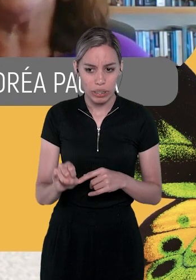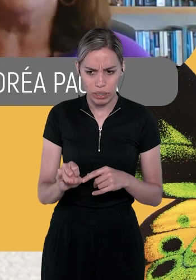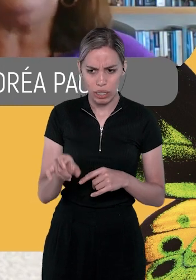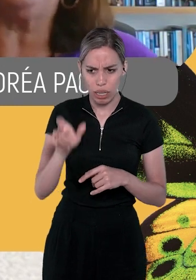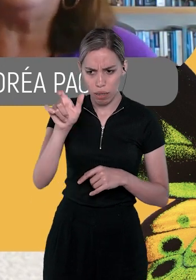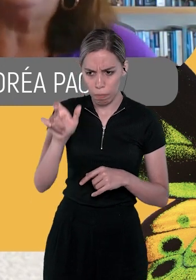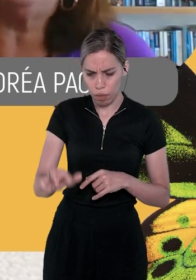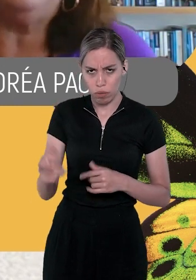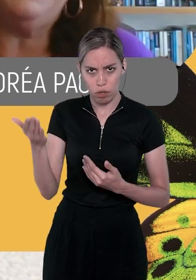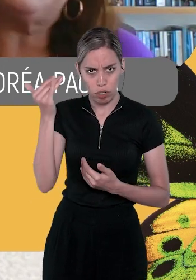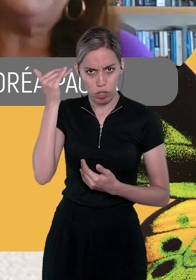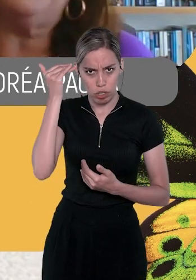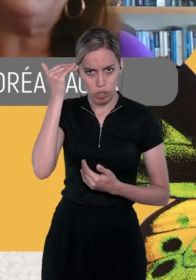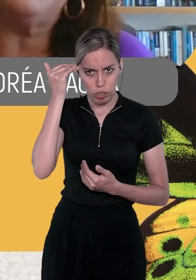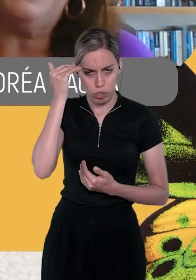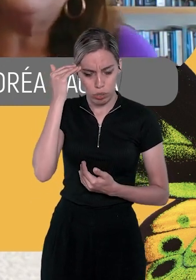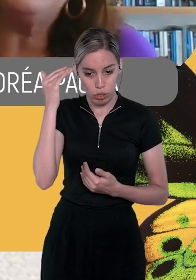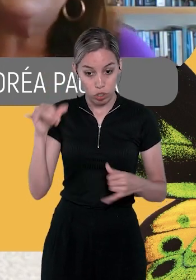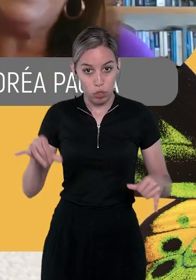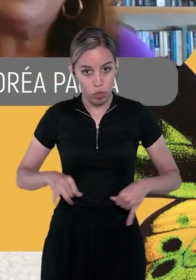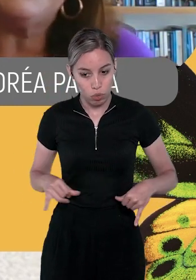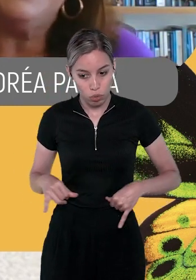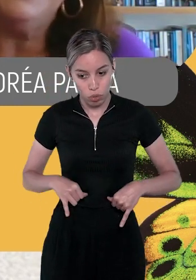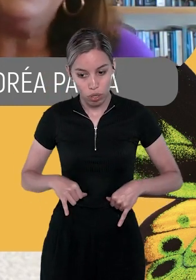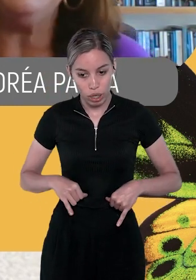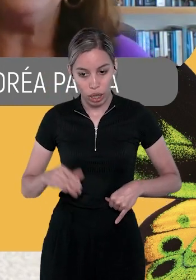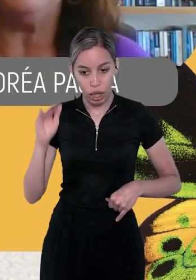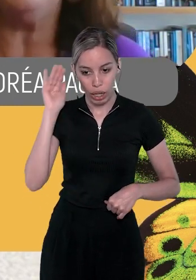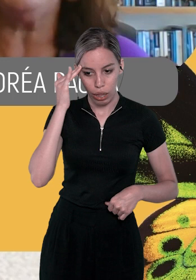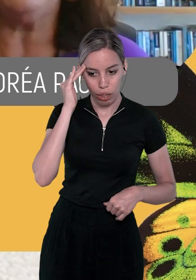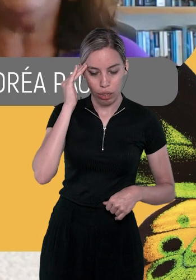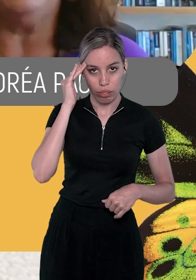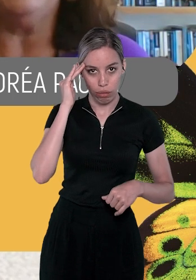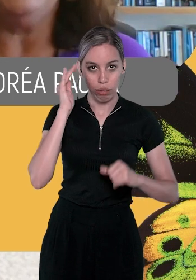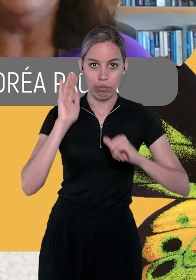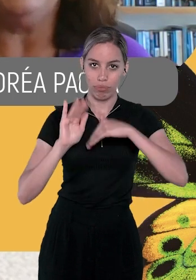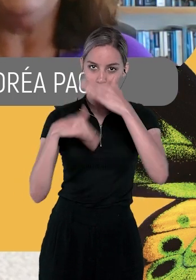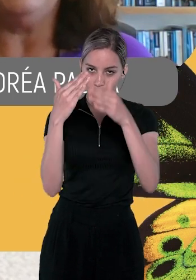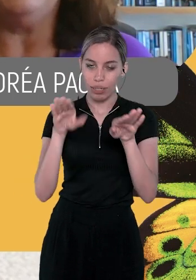do sofrimento, sem a experiência da complexidade, não se cresce. Então, quando você